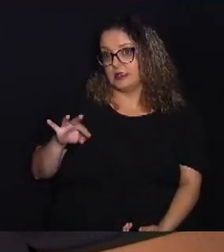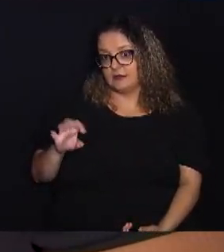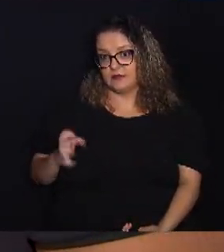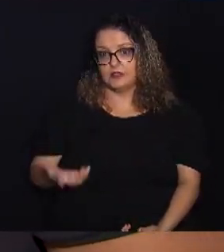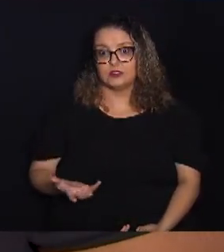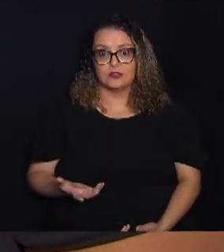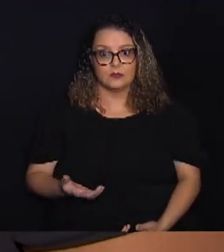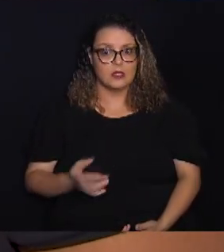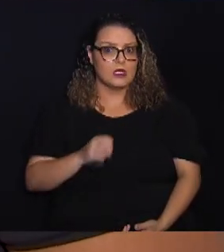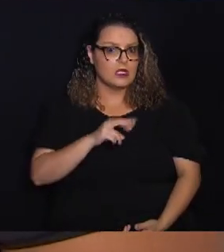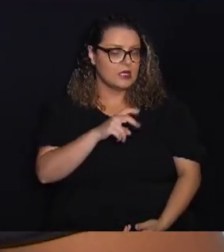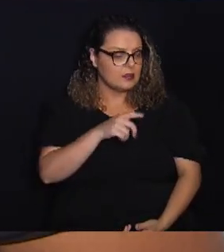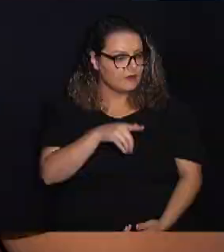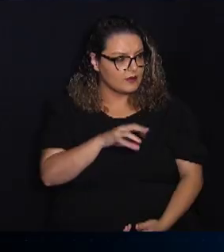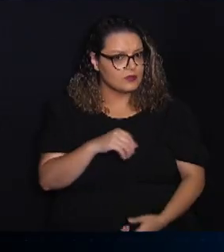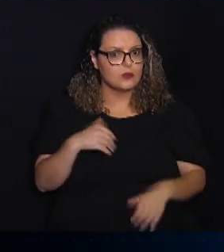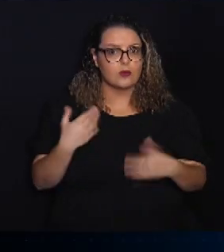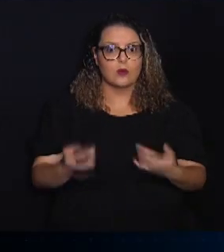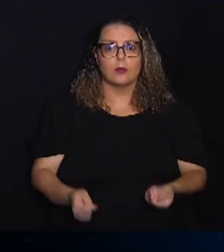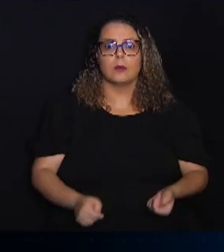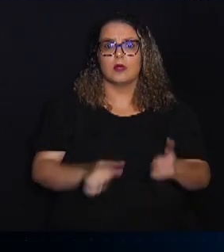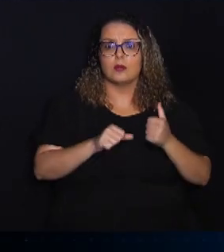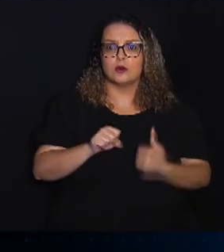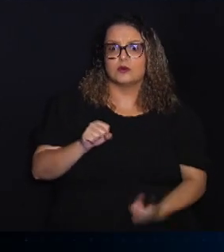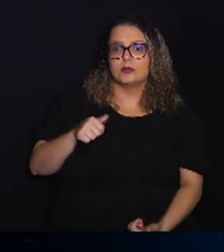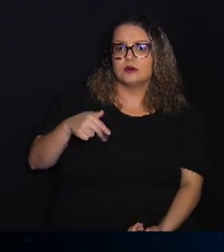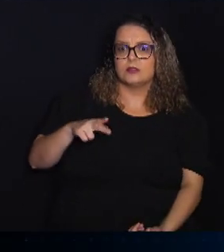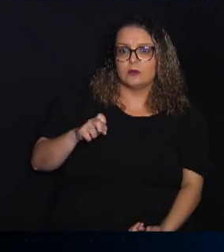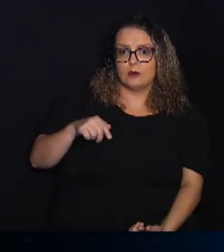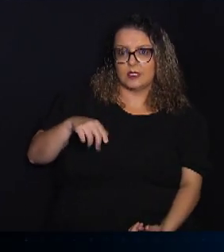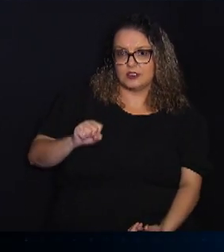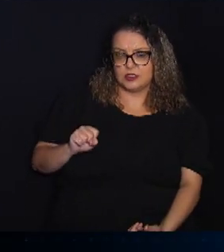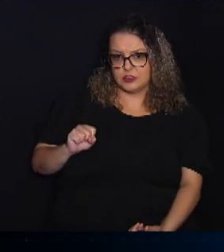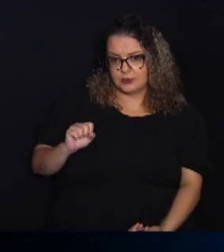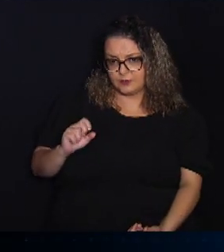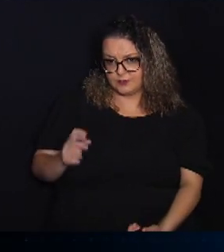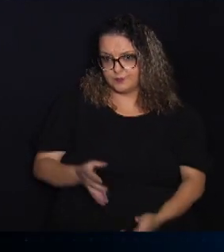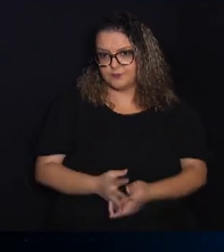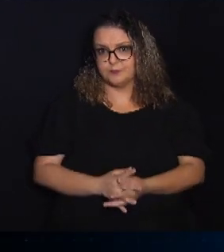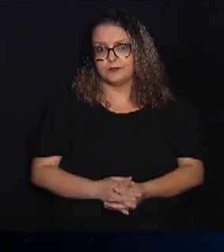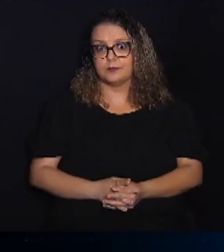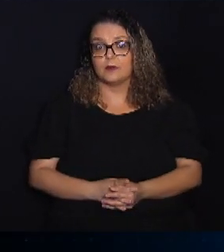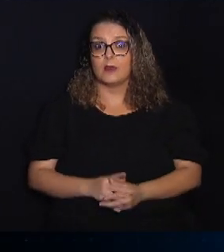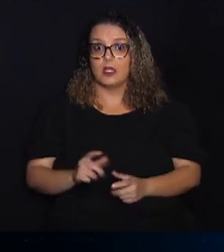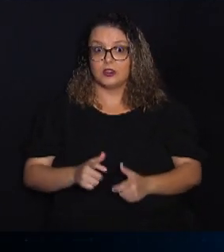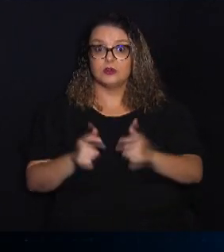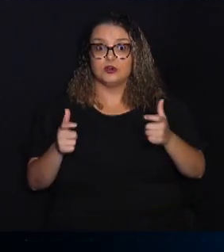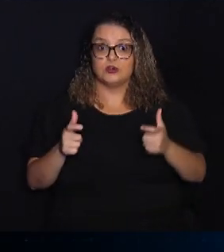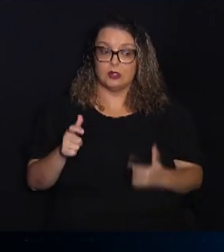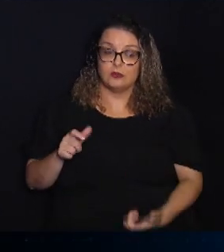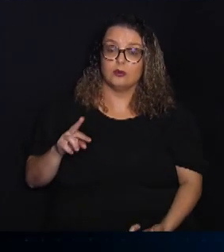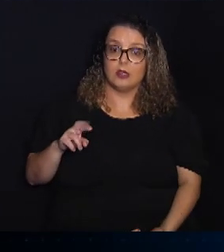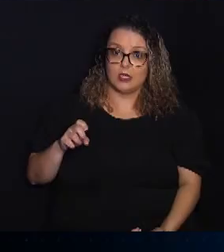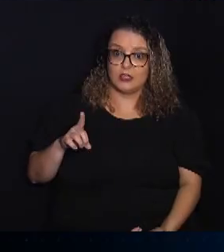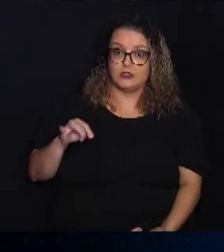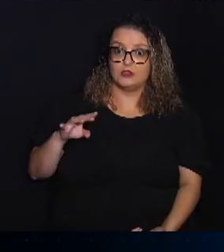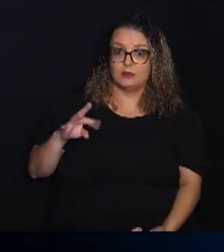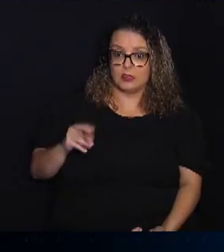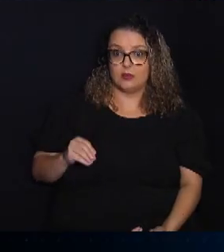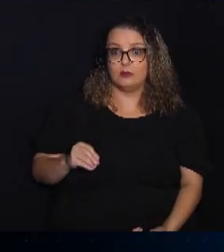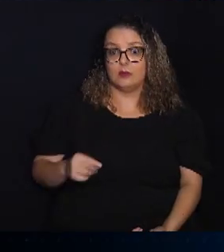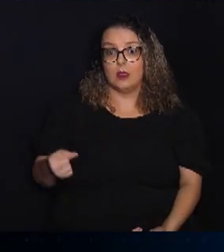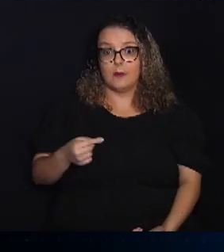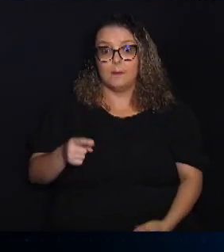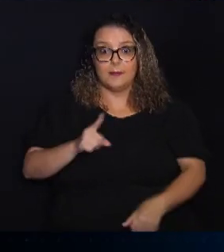grafite, aí de acordo com o bolso de cada um. E Evandro, então quais são os benefícios do squash? É um esporte de alto rendimento,